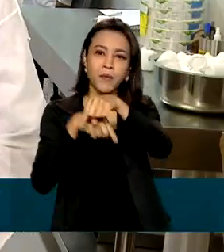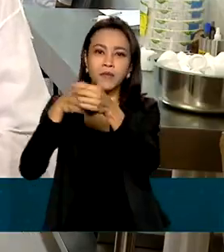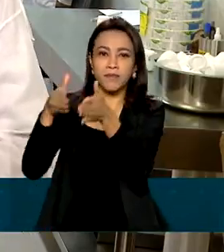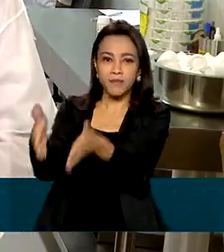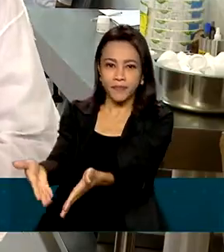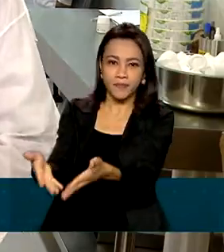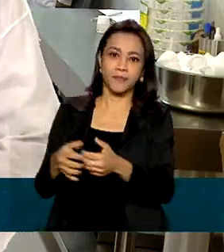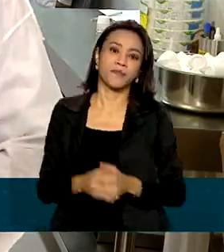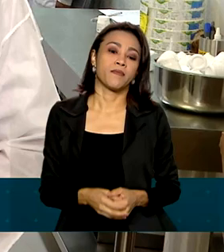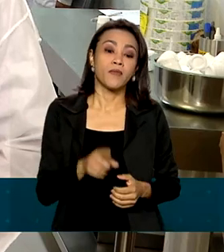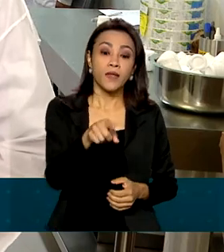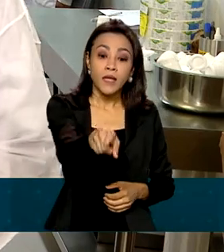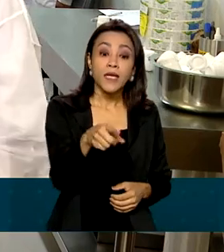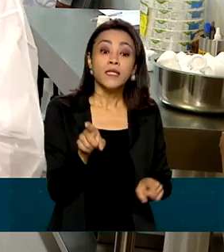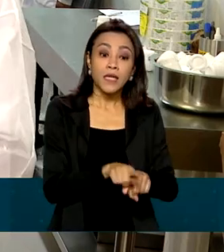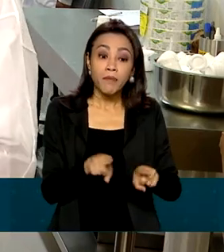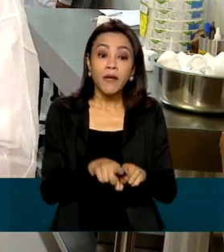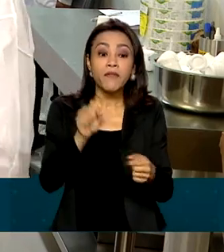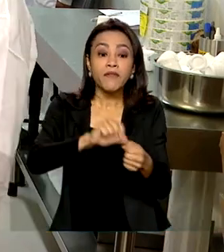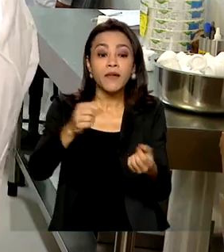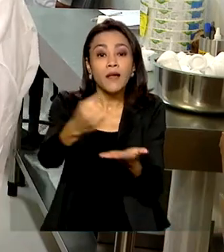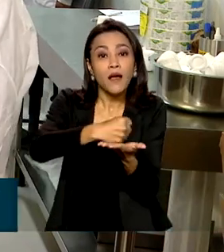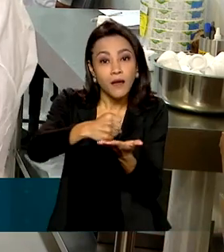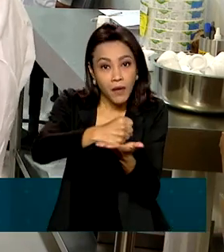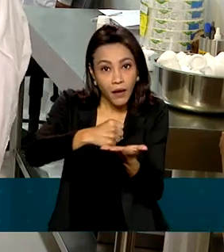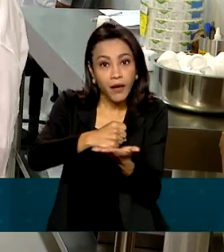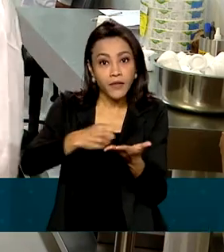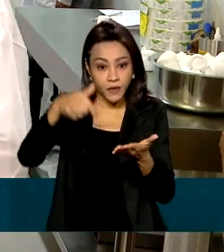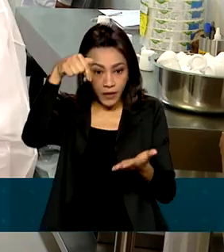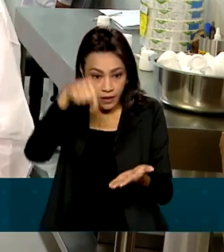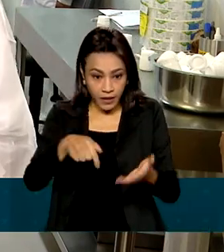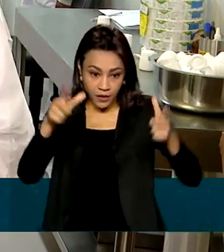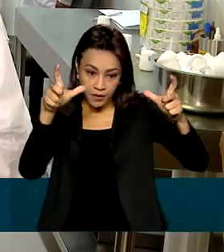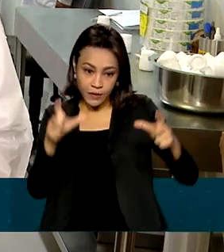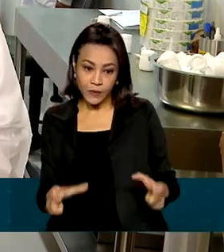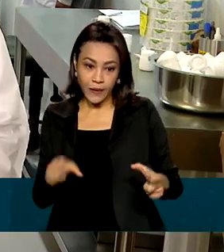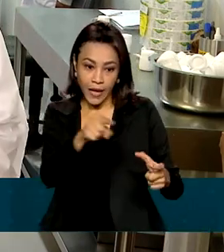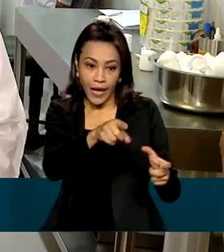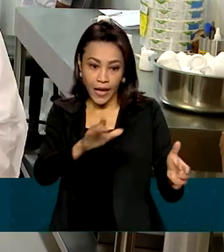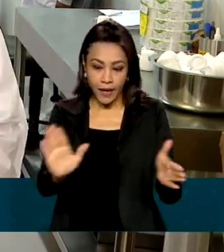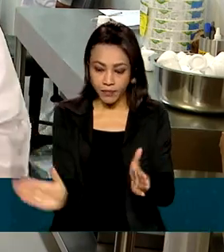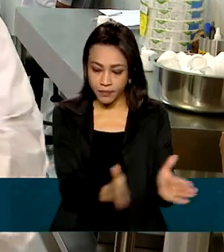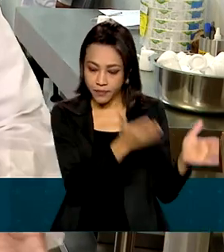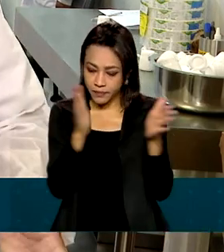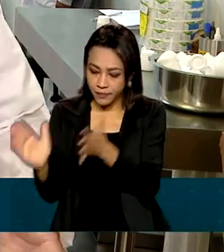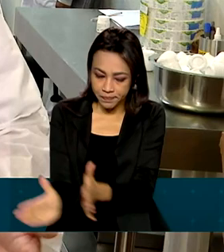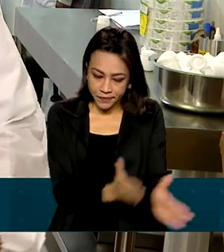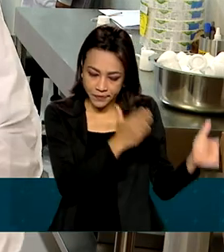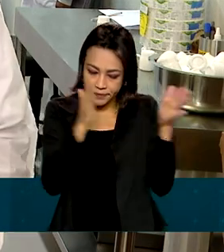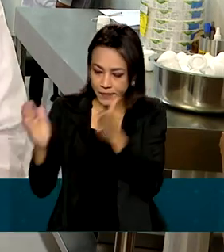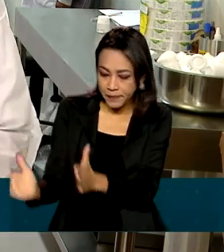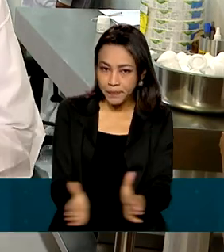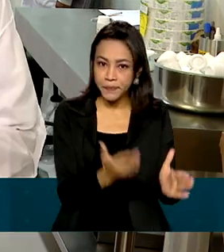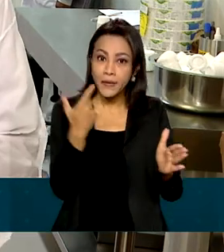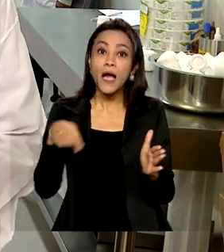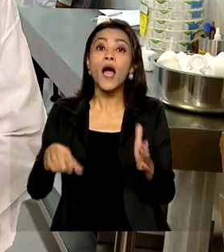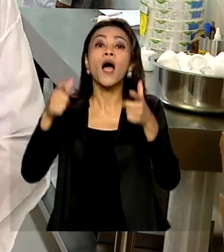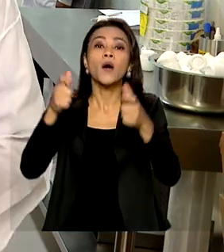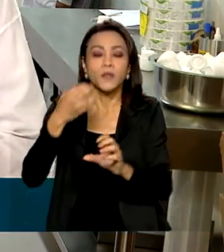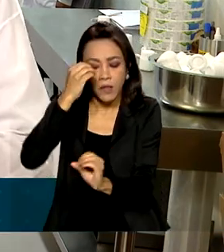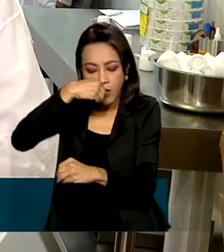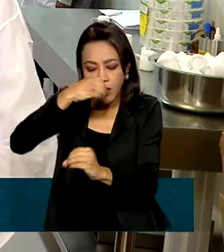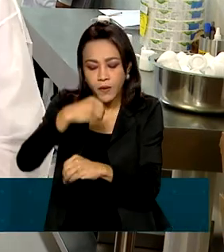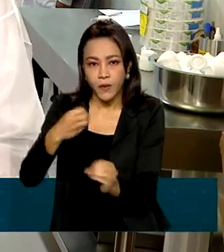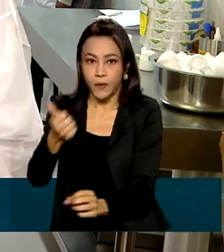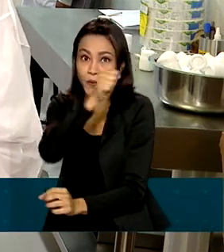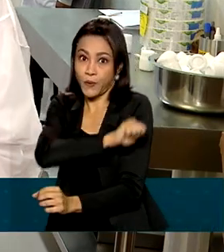vacinas, a Fiocruz também fabrica medicamentos. Essa aqui é uma linha de produção de Farmanguinhos, laboratório que fica no Rio de Janeiro e